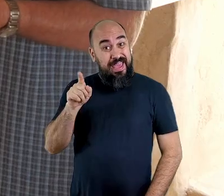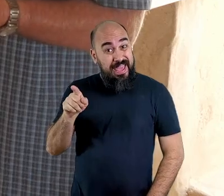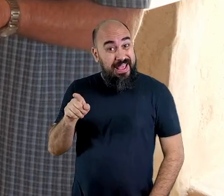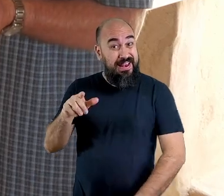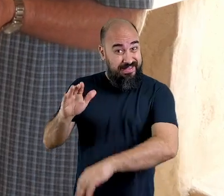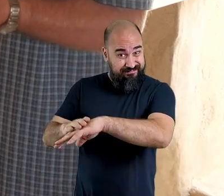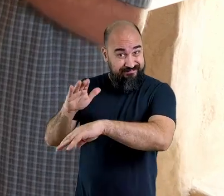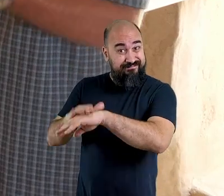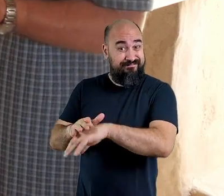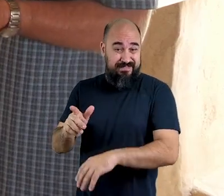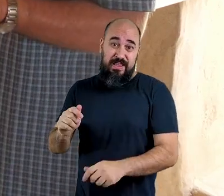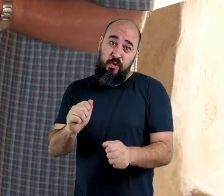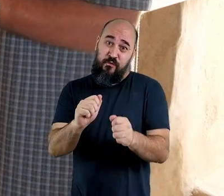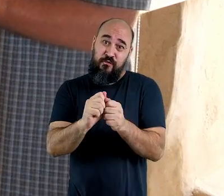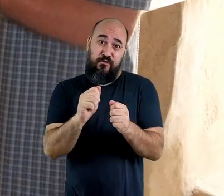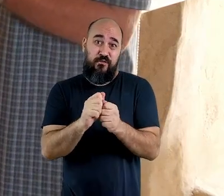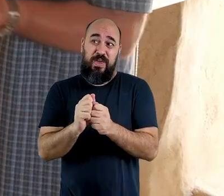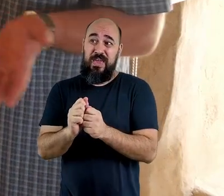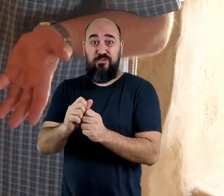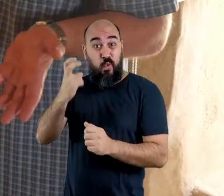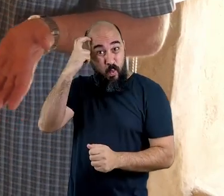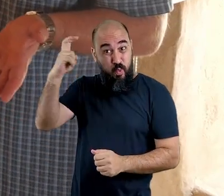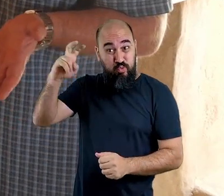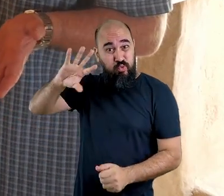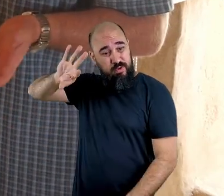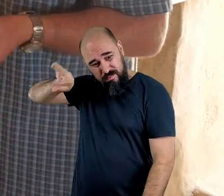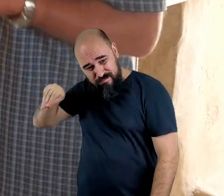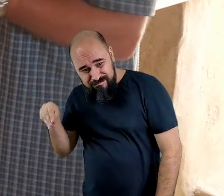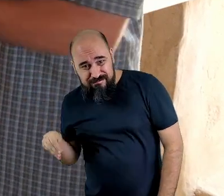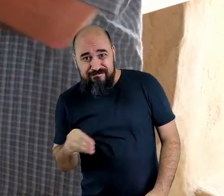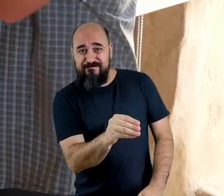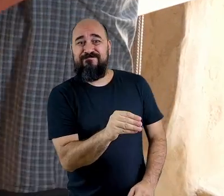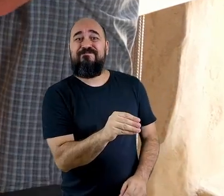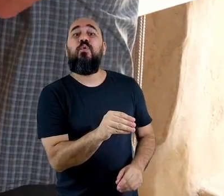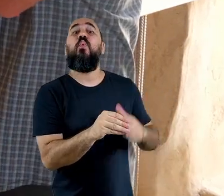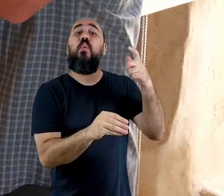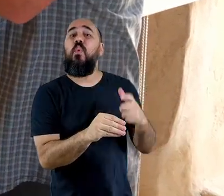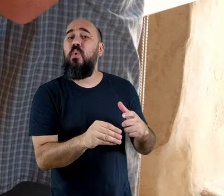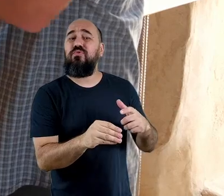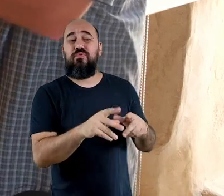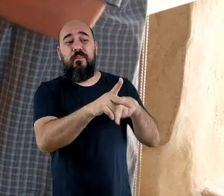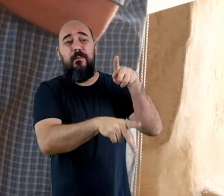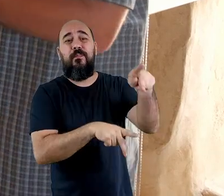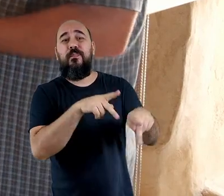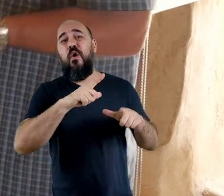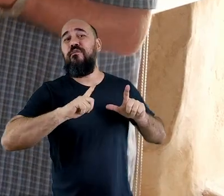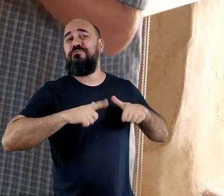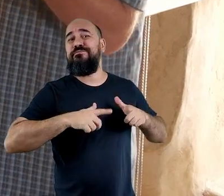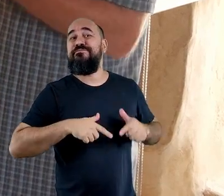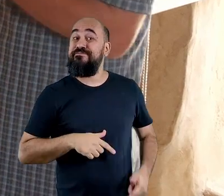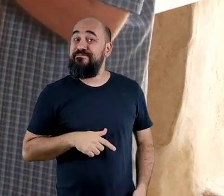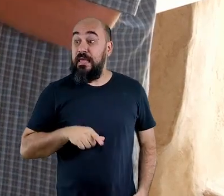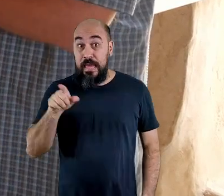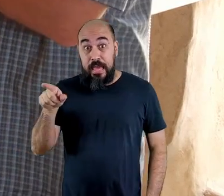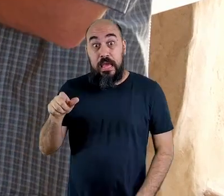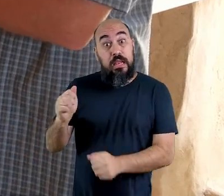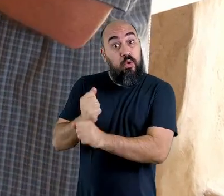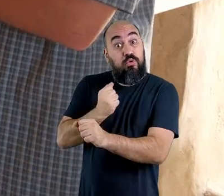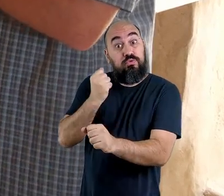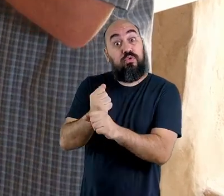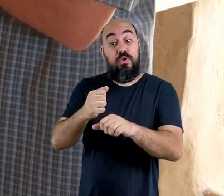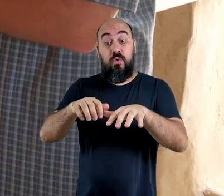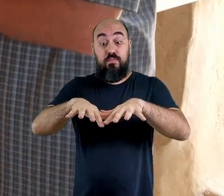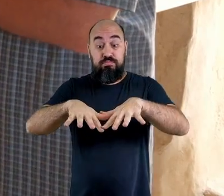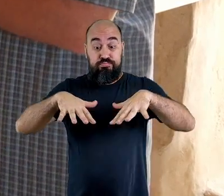Teatro Romano, construído na Terra Santa, foi construído em Cesareia por Herodes o Grande. E vemos que mesmo aqui nesse lugar